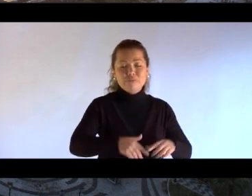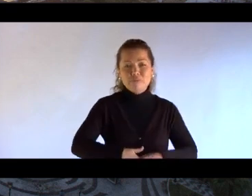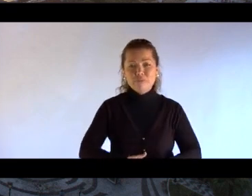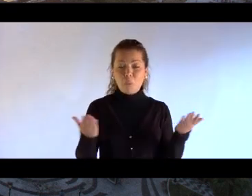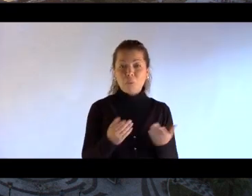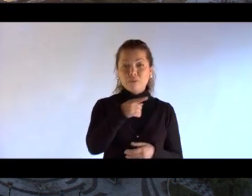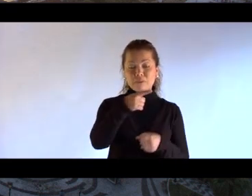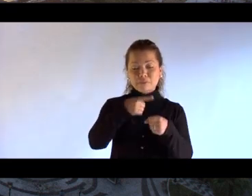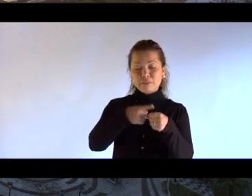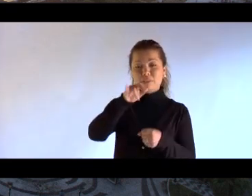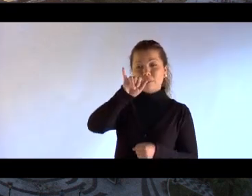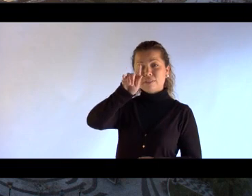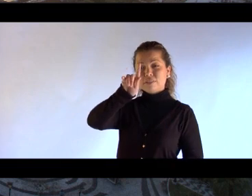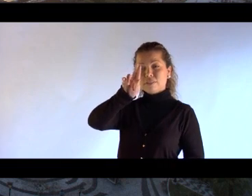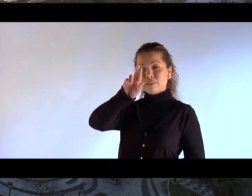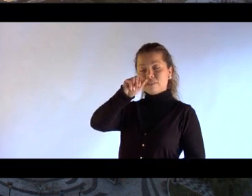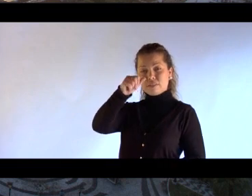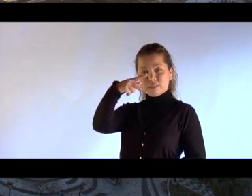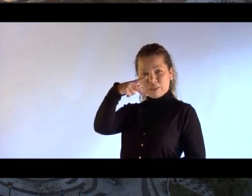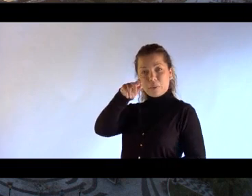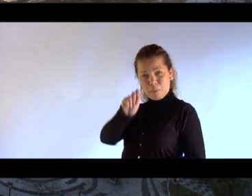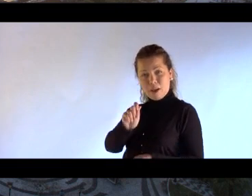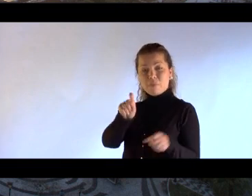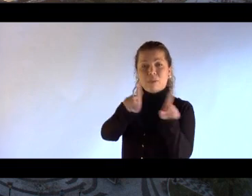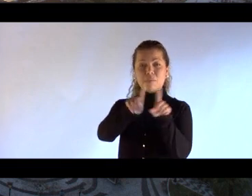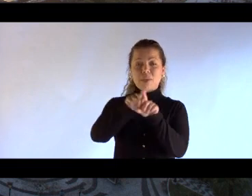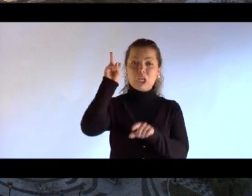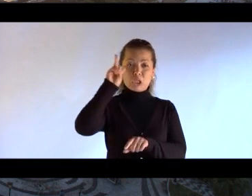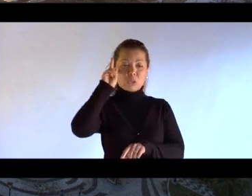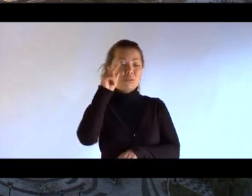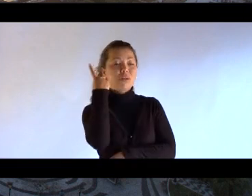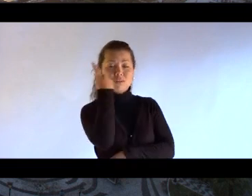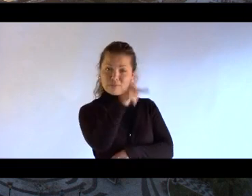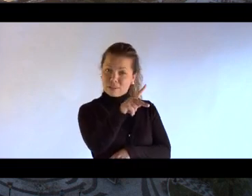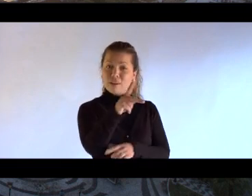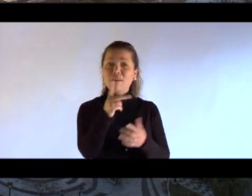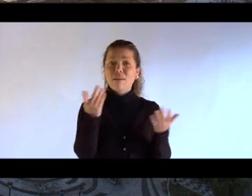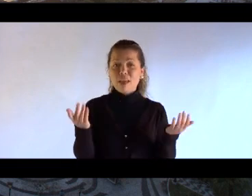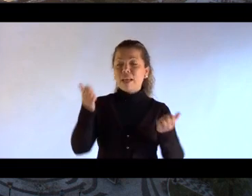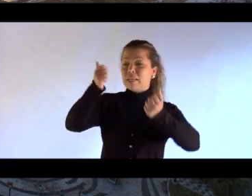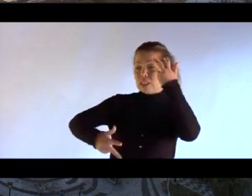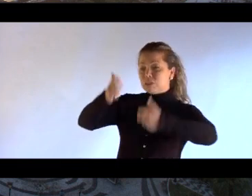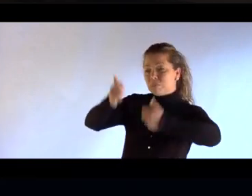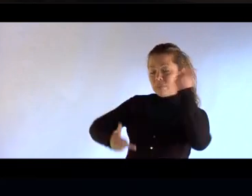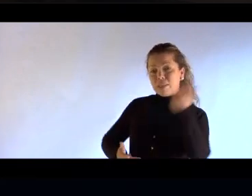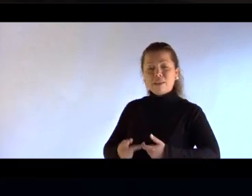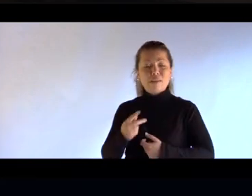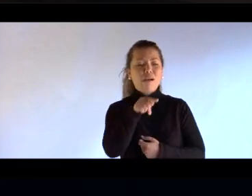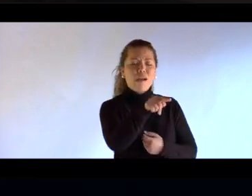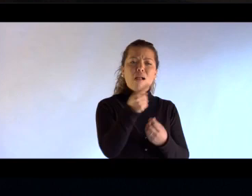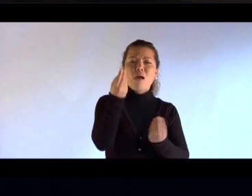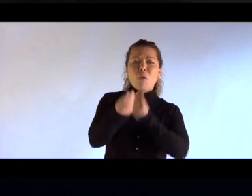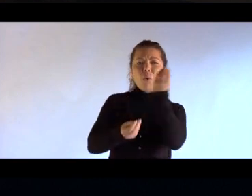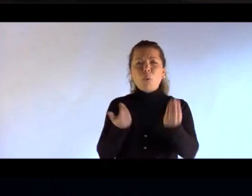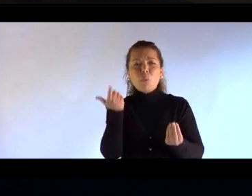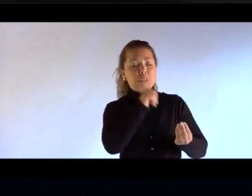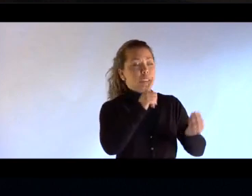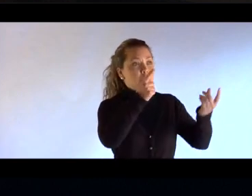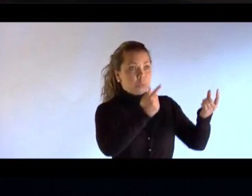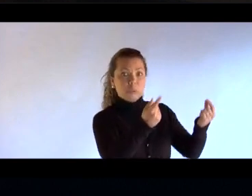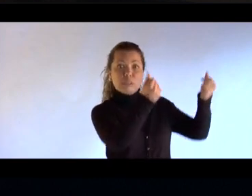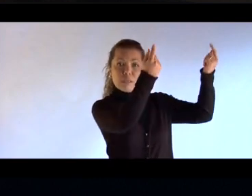Porto de Iguape ou Porto Grande, personagem central na expansão econômica da cidade. Depois da construção do Valo Grande,